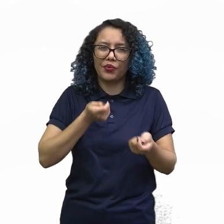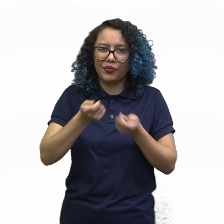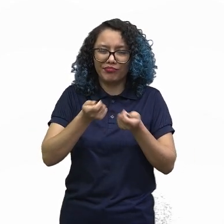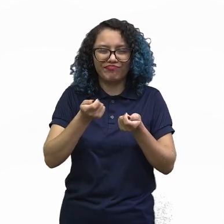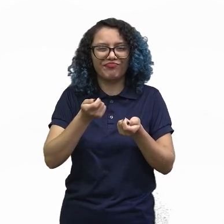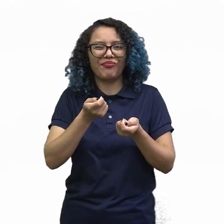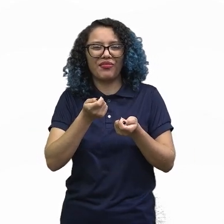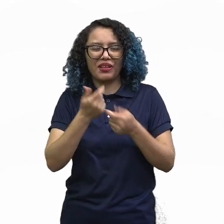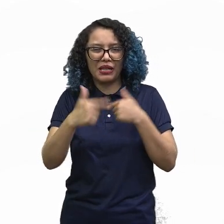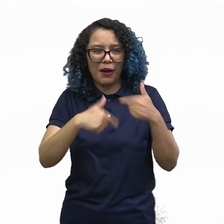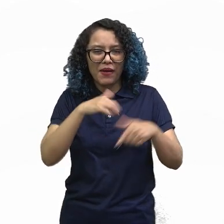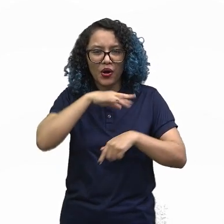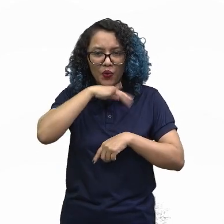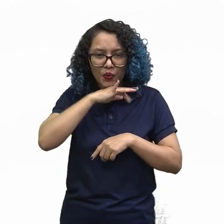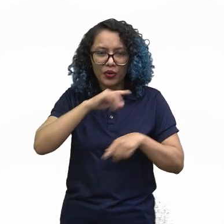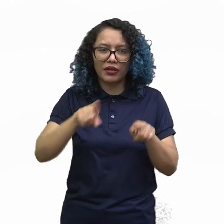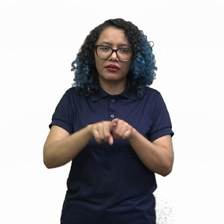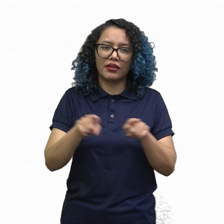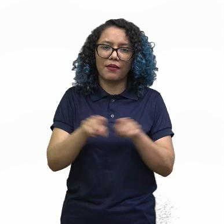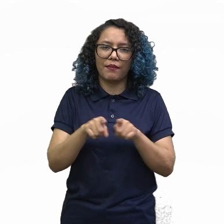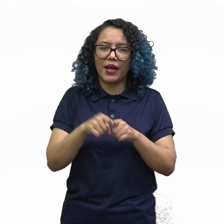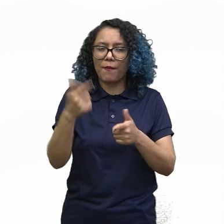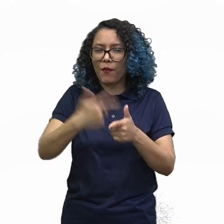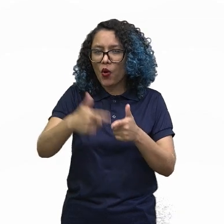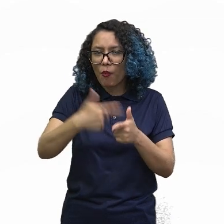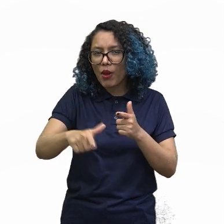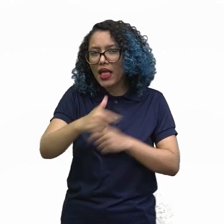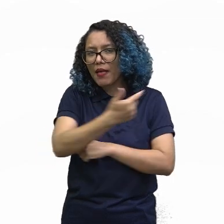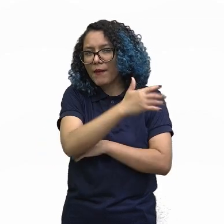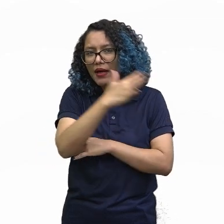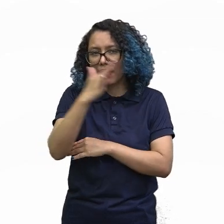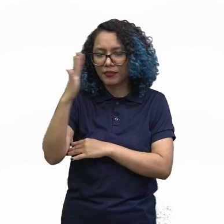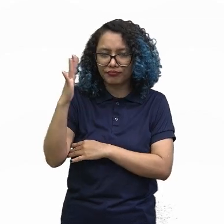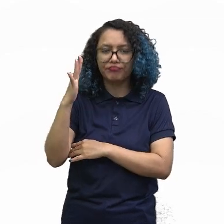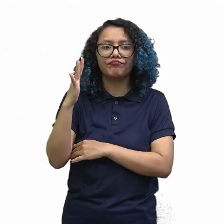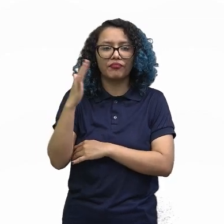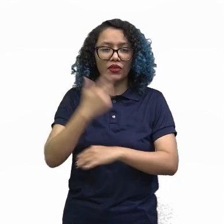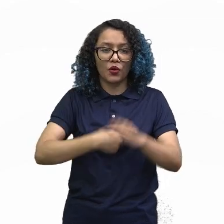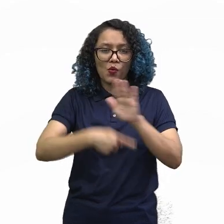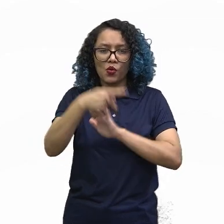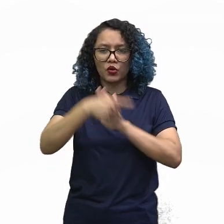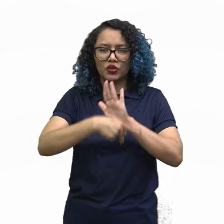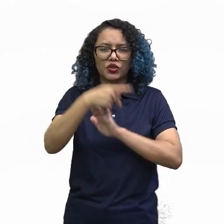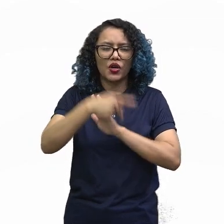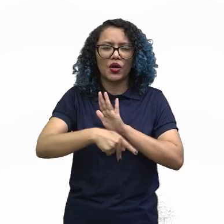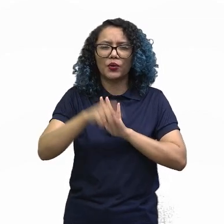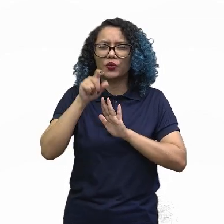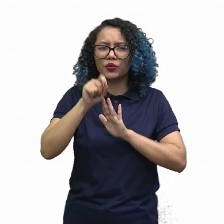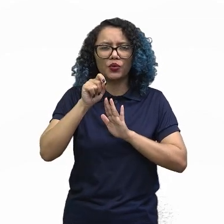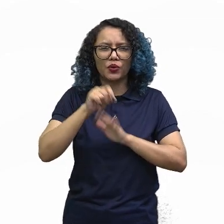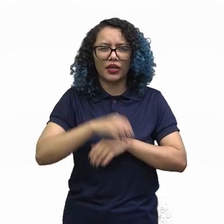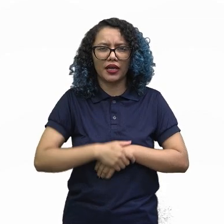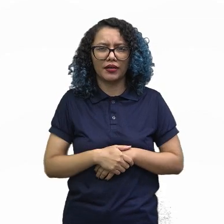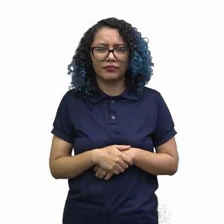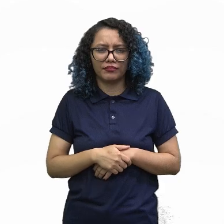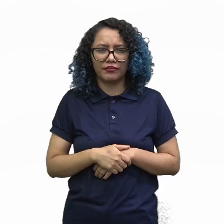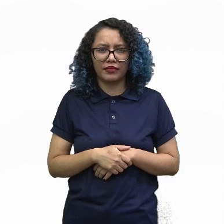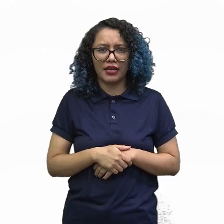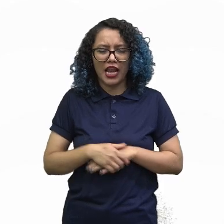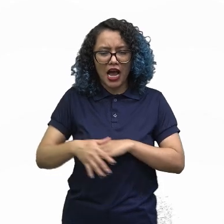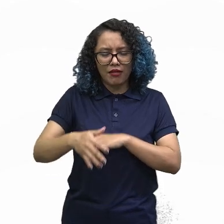né? Os impactos ambientais, muitos desses projetos eles eram de uma maneira predatória, era uma